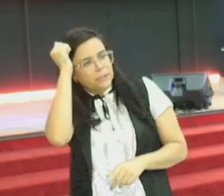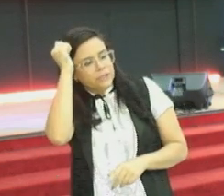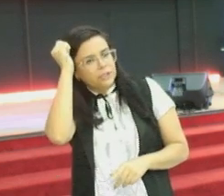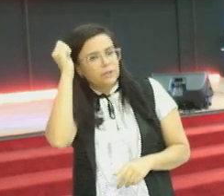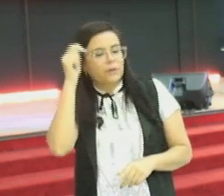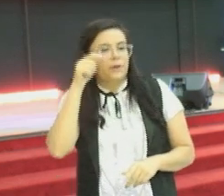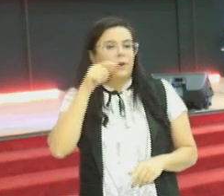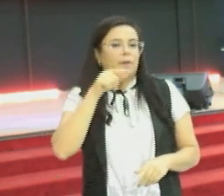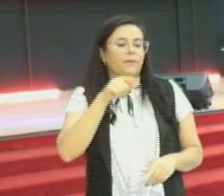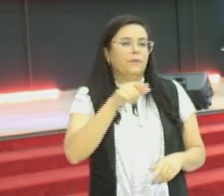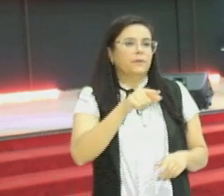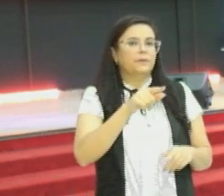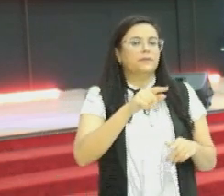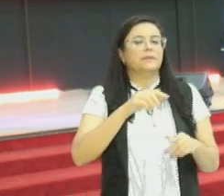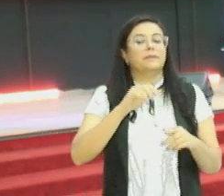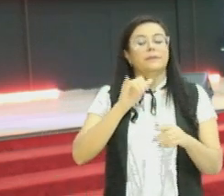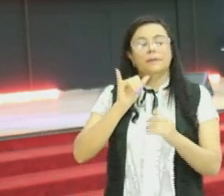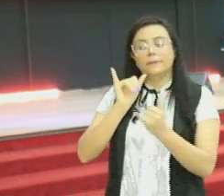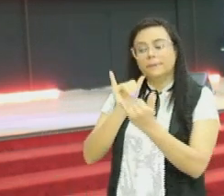nossa fé.